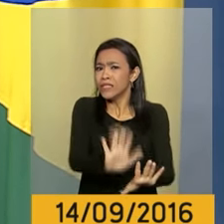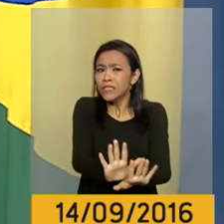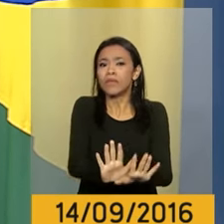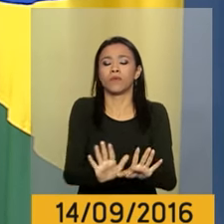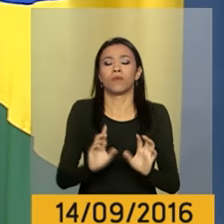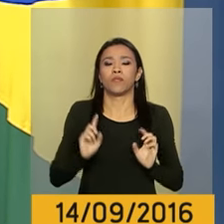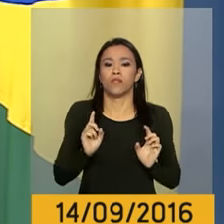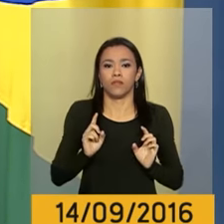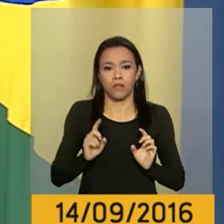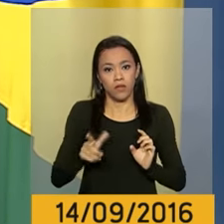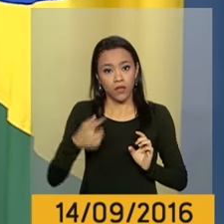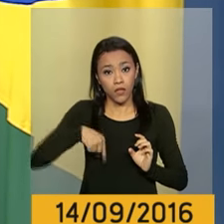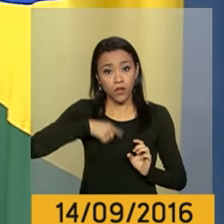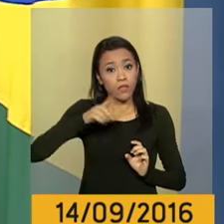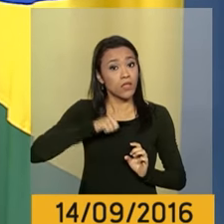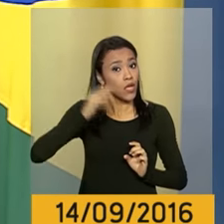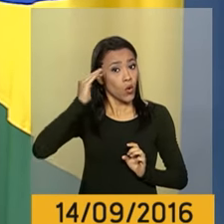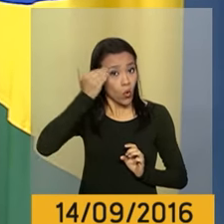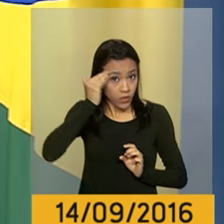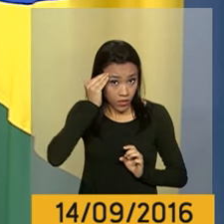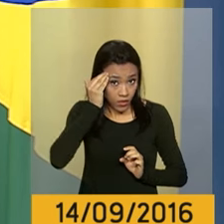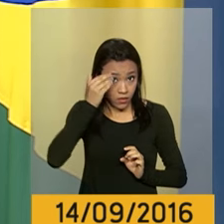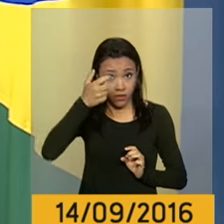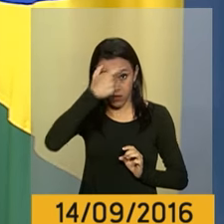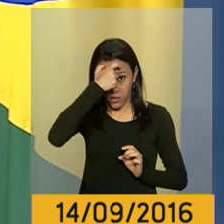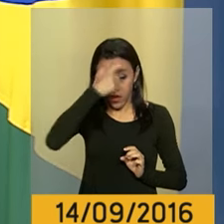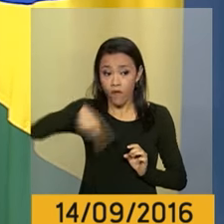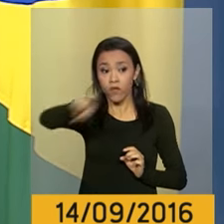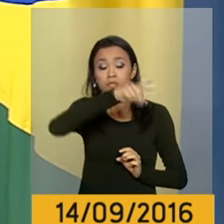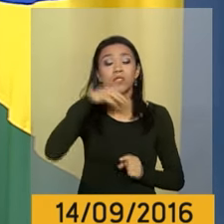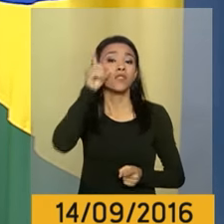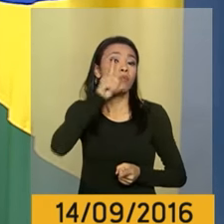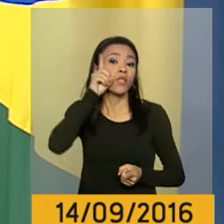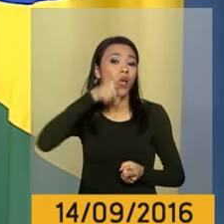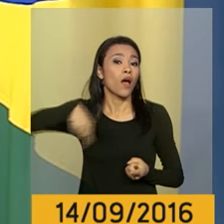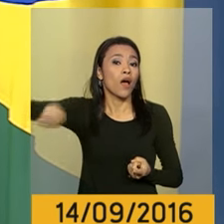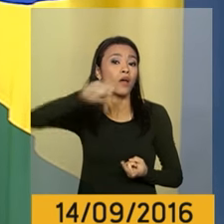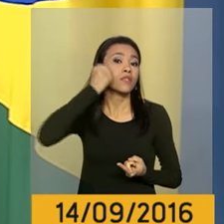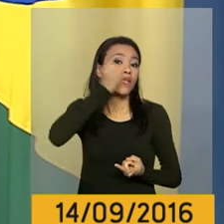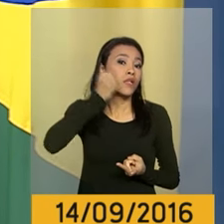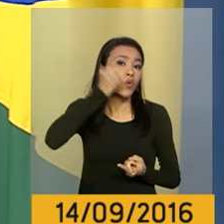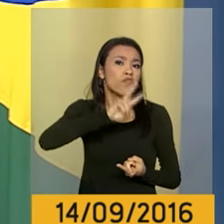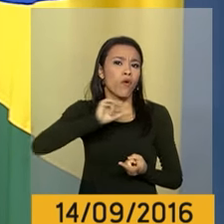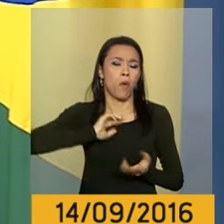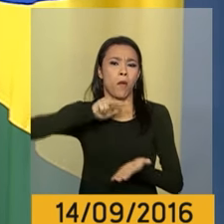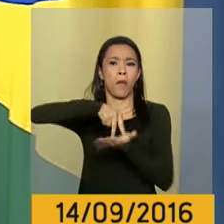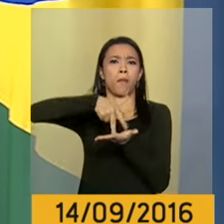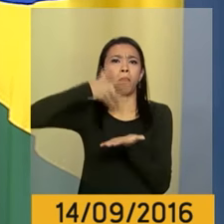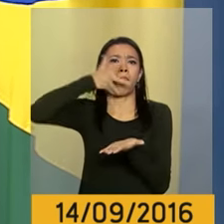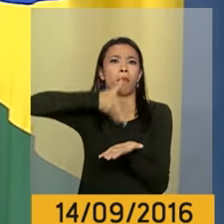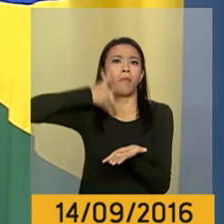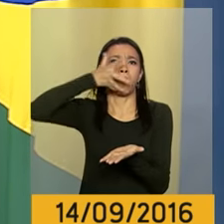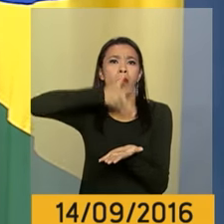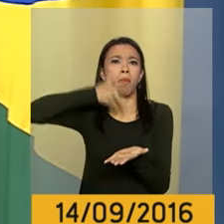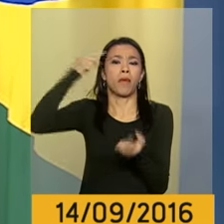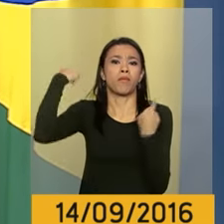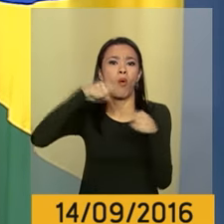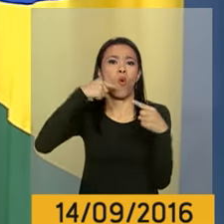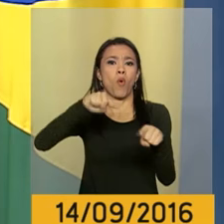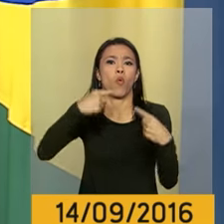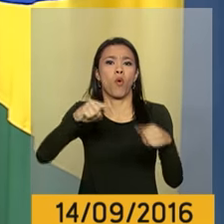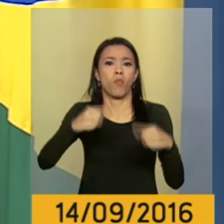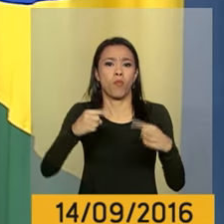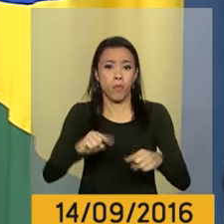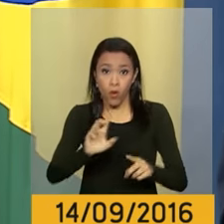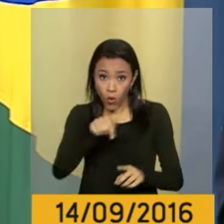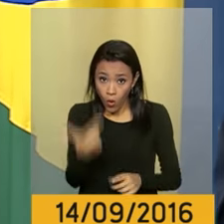preciso que nós tenhamos consciência disso. E os senhores deputados, senadores, vão para a tribuna e contestem aqueles que